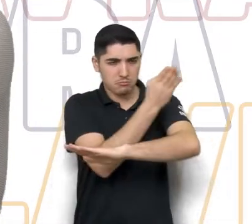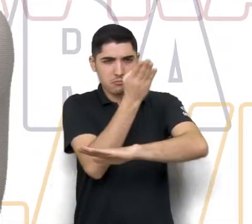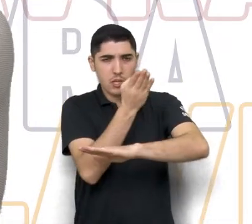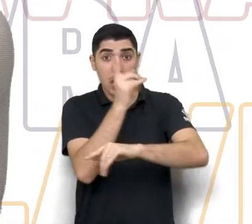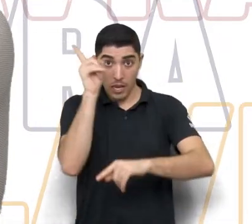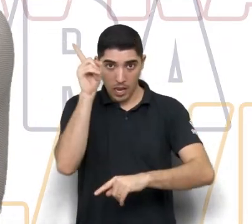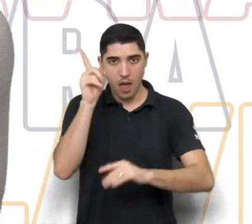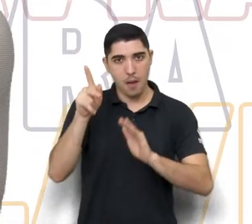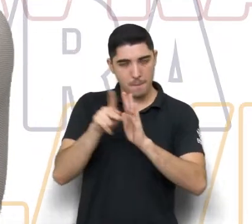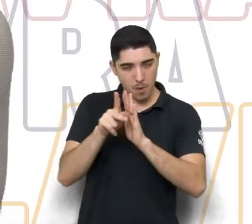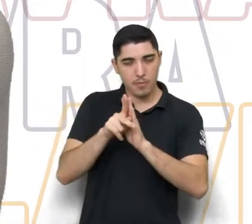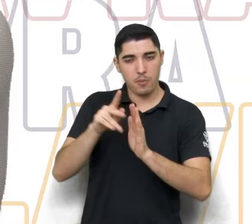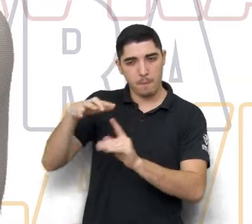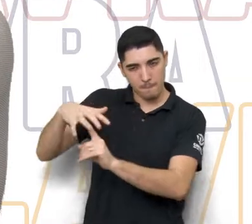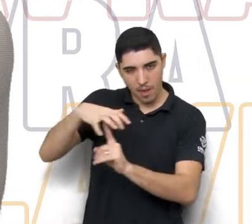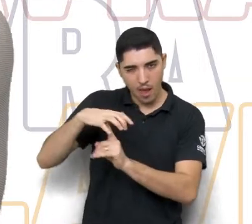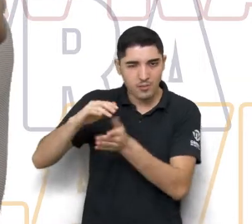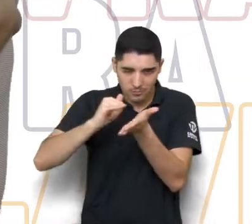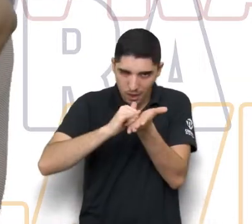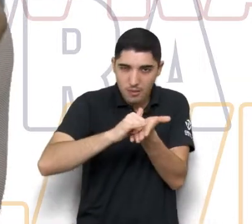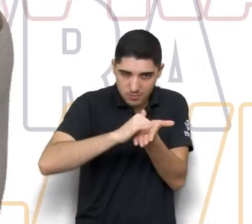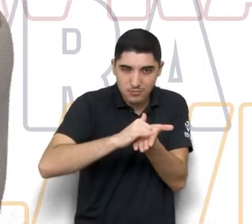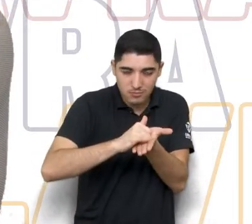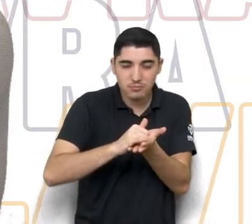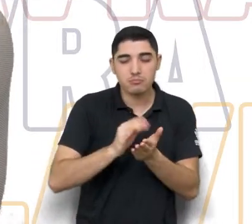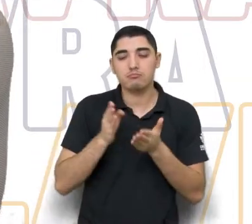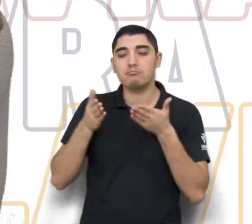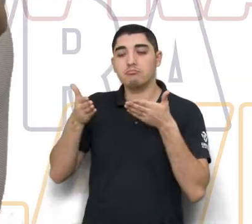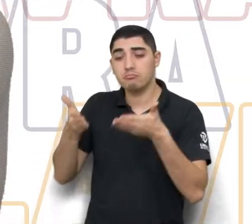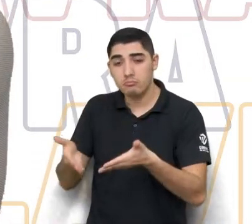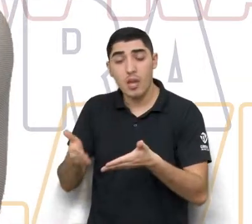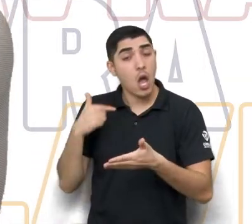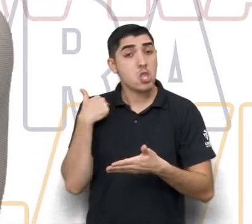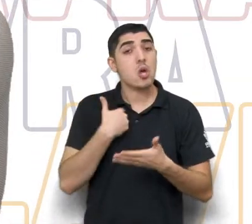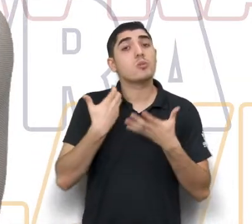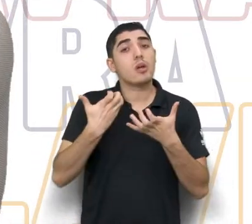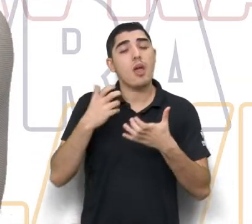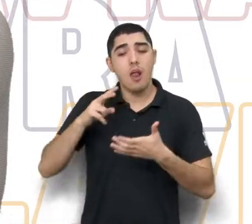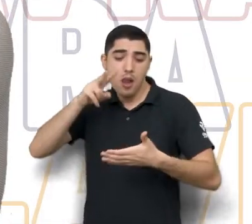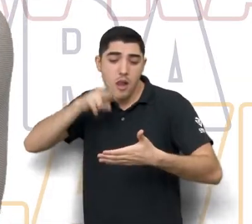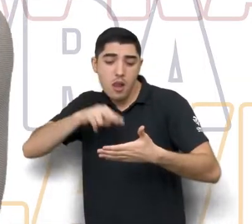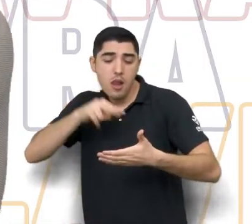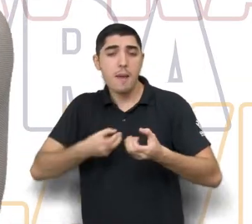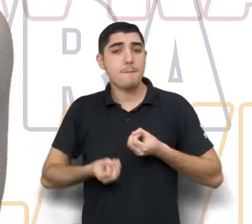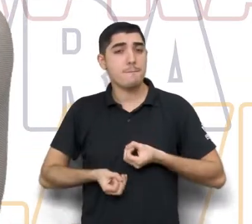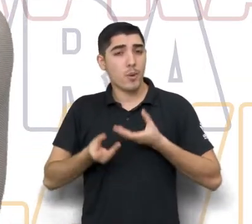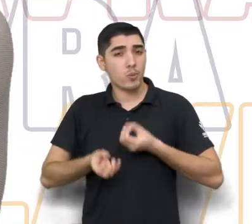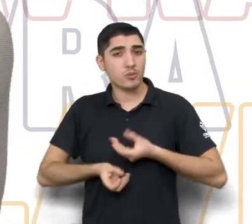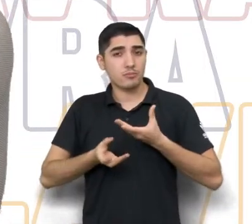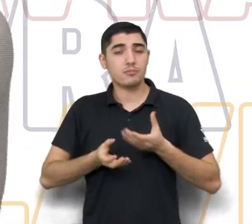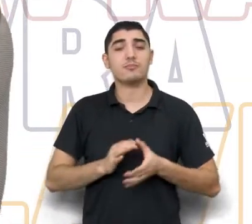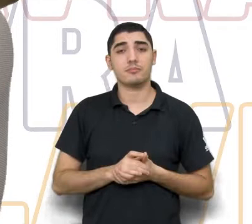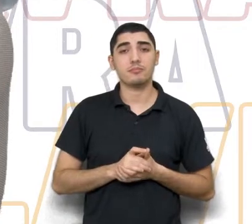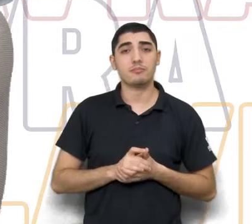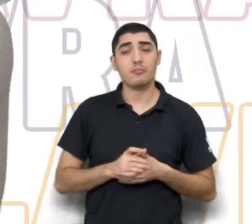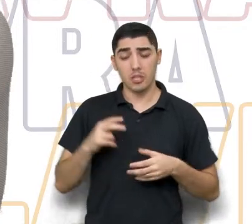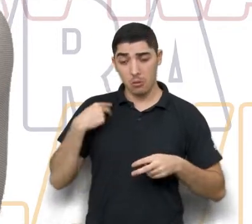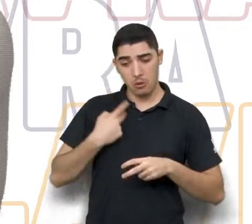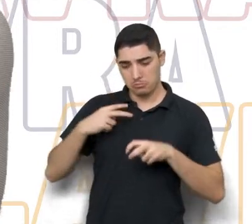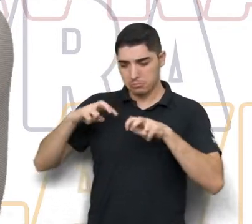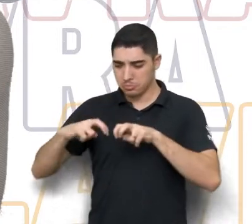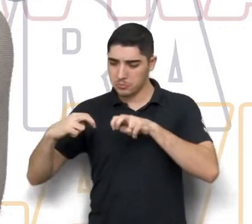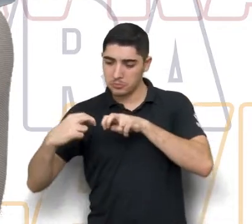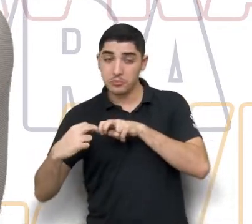nós nos reuníamos na Praça Afonso Pena com o objetivo de ler poesia, né? E aí foi